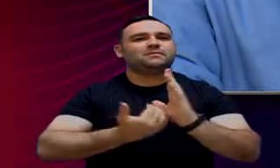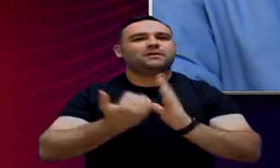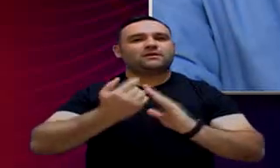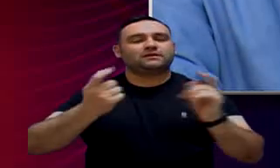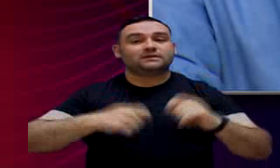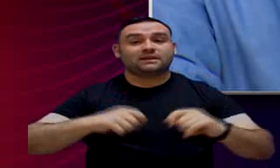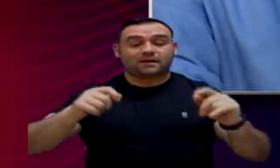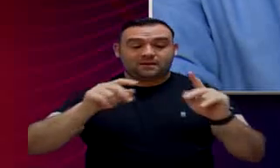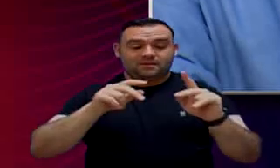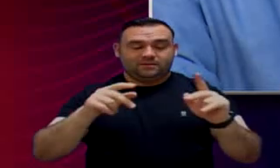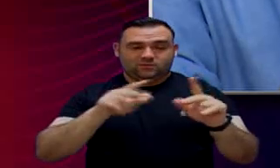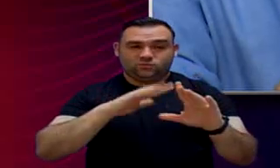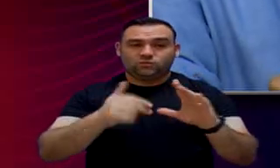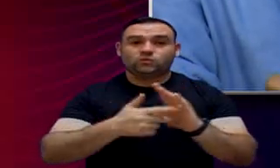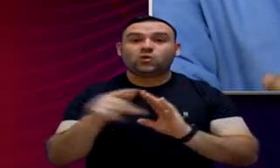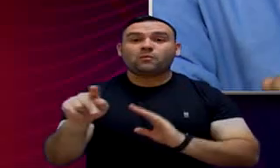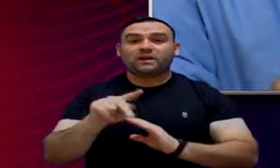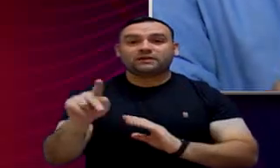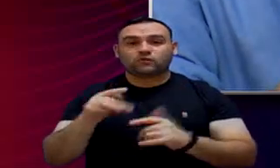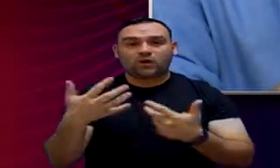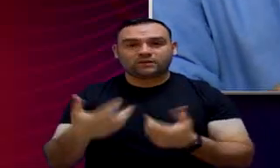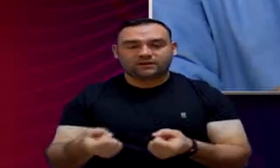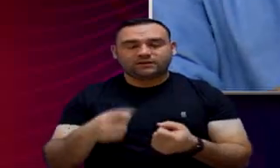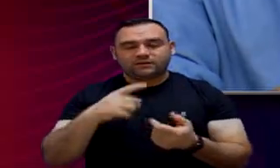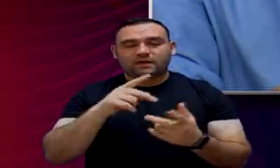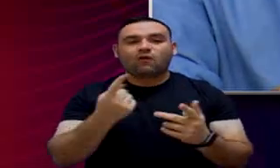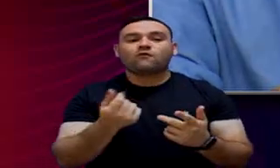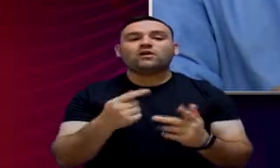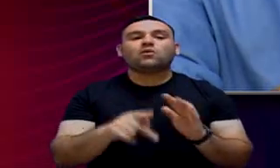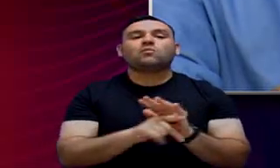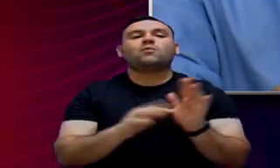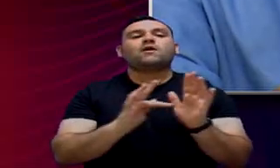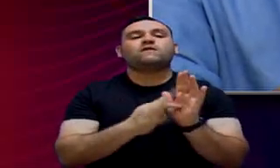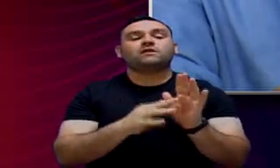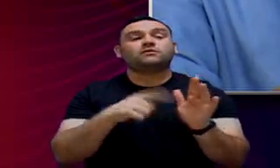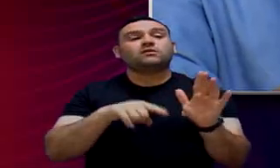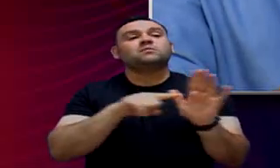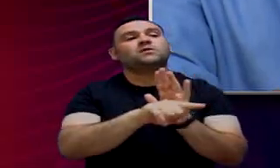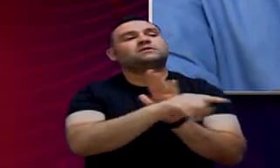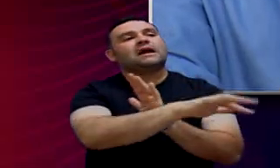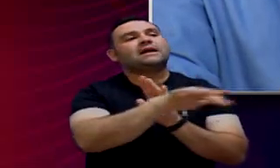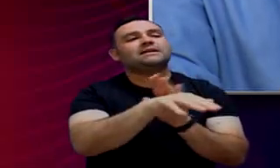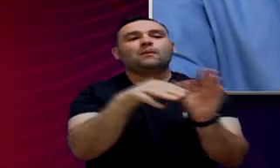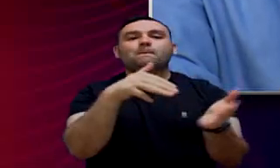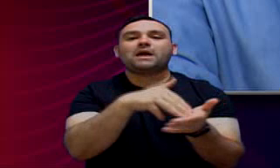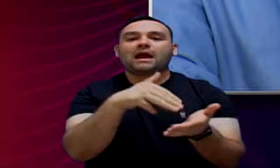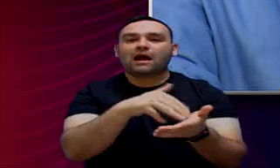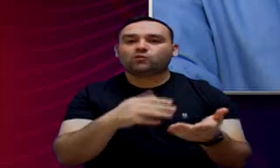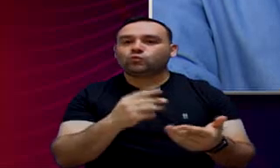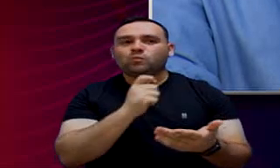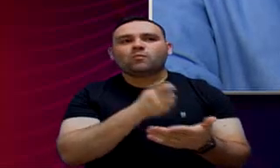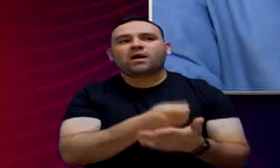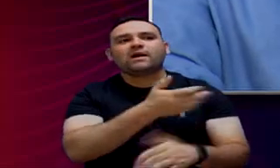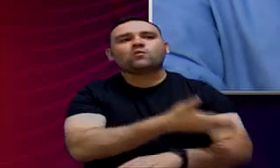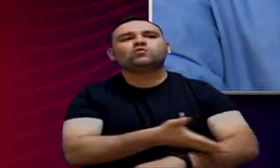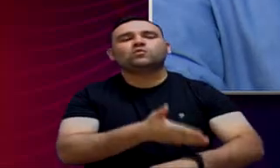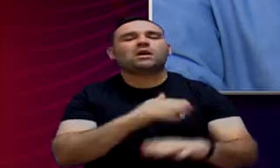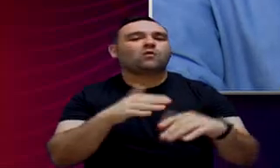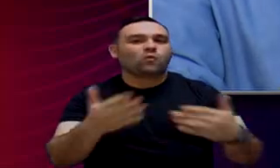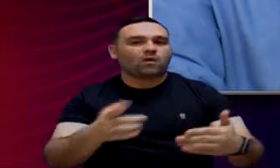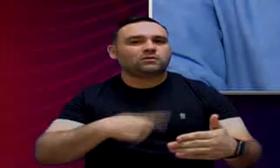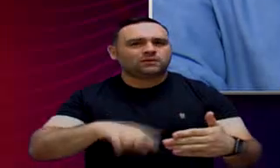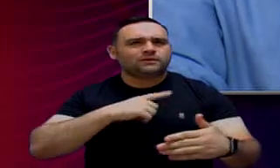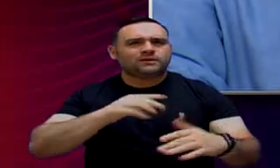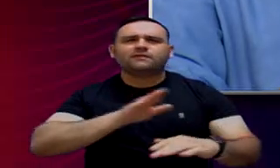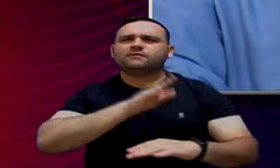dentro dos prestadores que respeitarem os preços da função serve por isso que nós vamos perguntar no mercado Qual é o preço que o mercado faz então nós tivemos